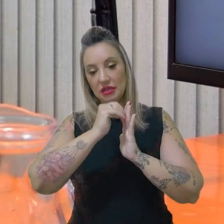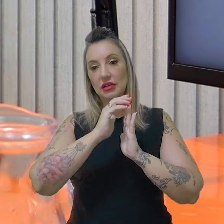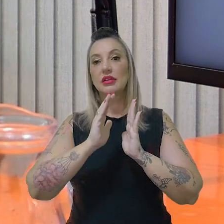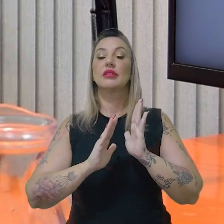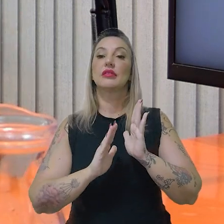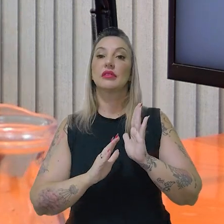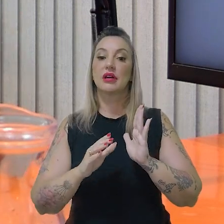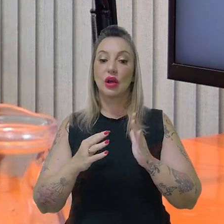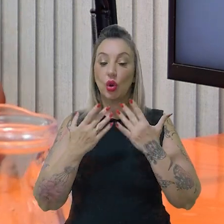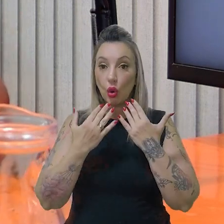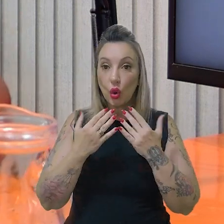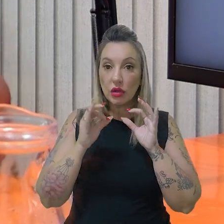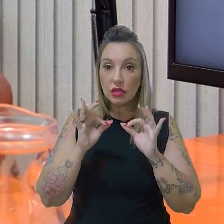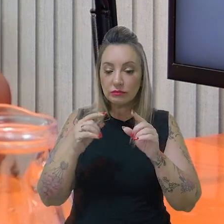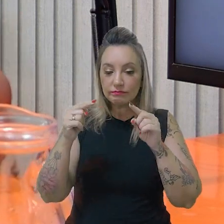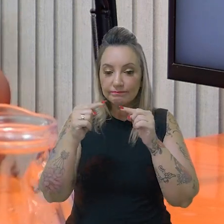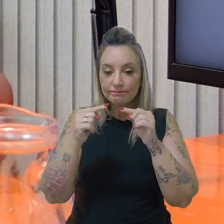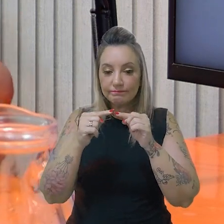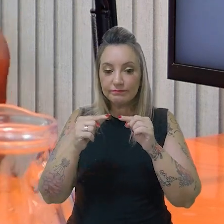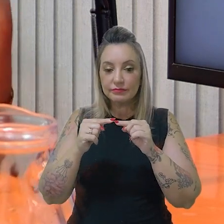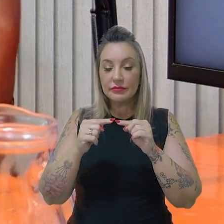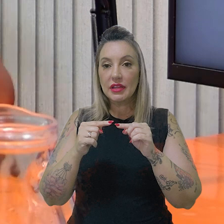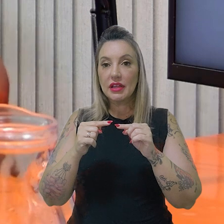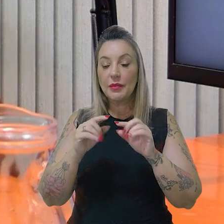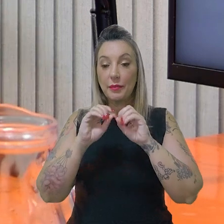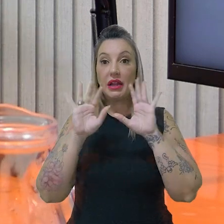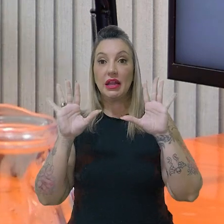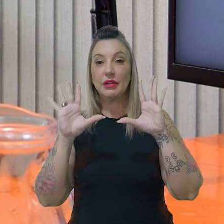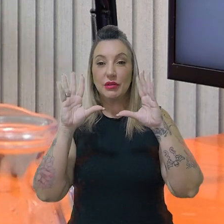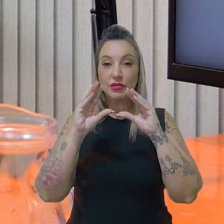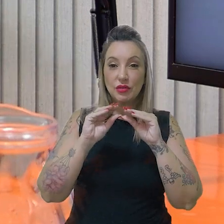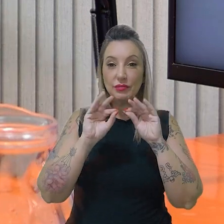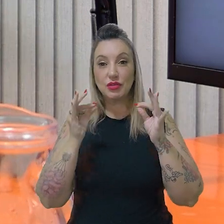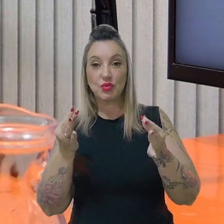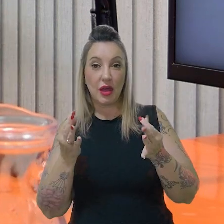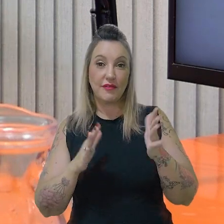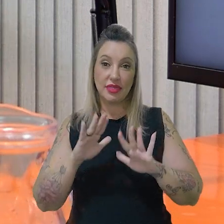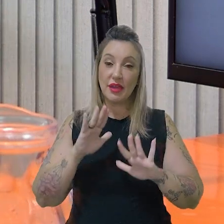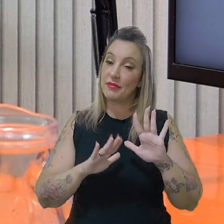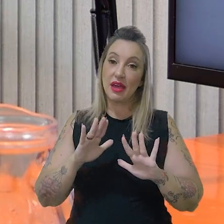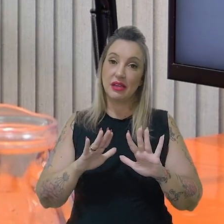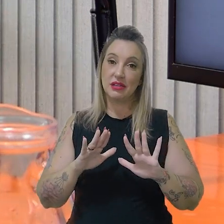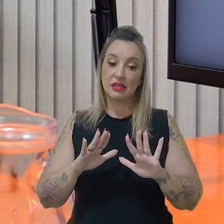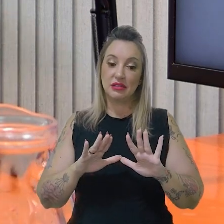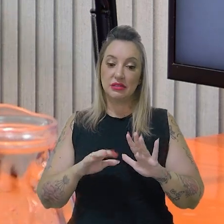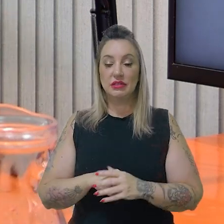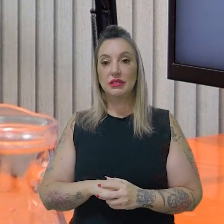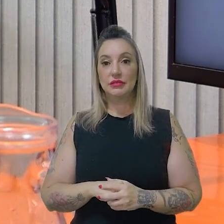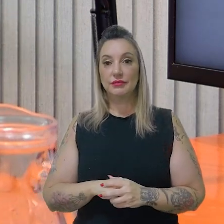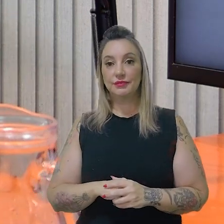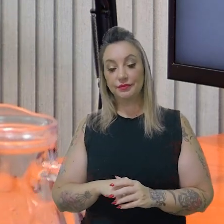no nosso tão se a gente vai escolher um tom mais aver vernizado mais opaco mais suave né a gente tem que ir de acordo